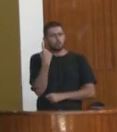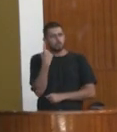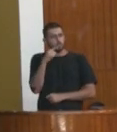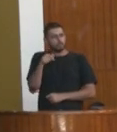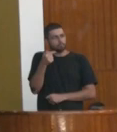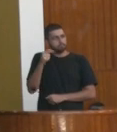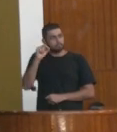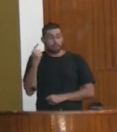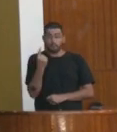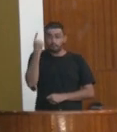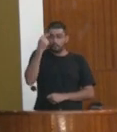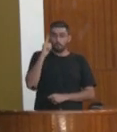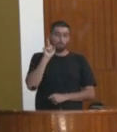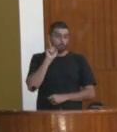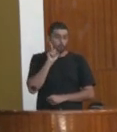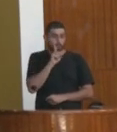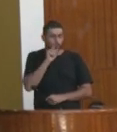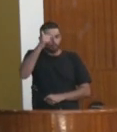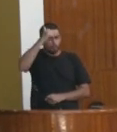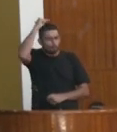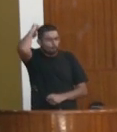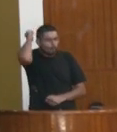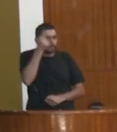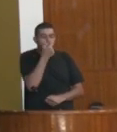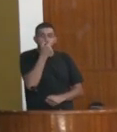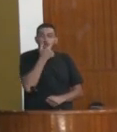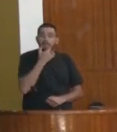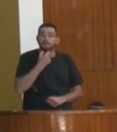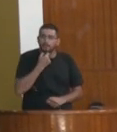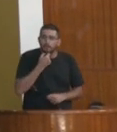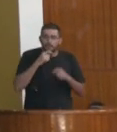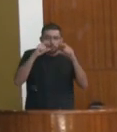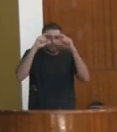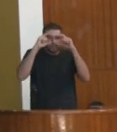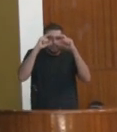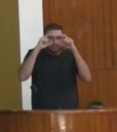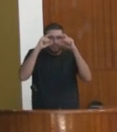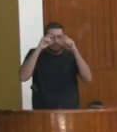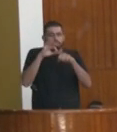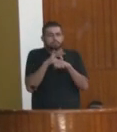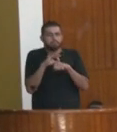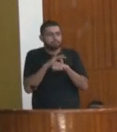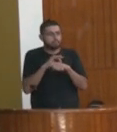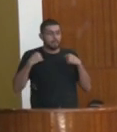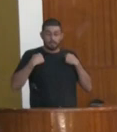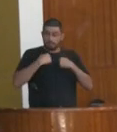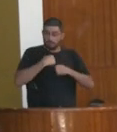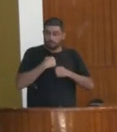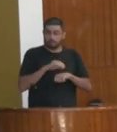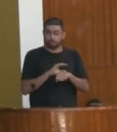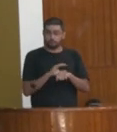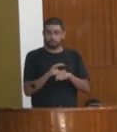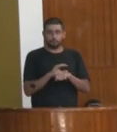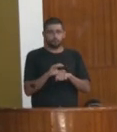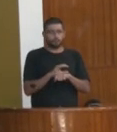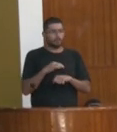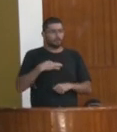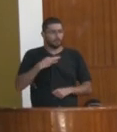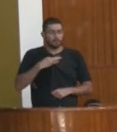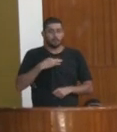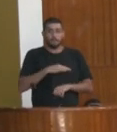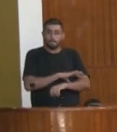moreno, careca, uso cavanhaque, estou de óculos escuro, terno cinza, camisa